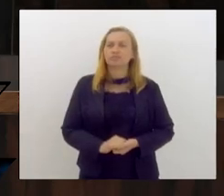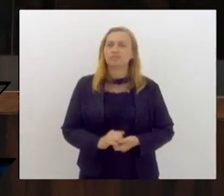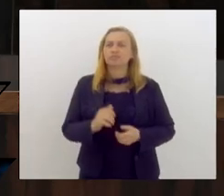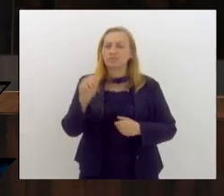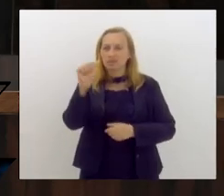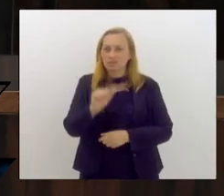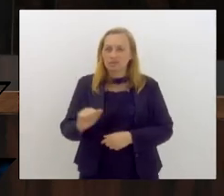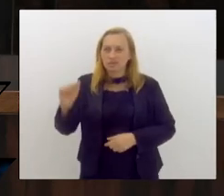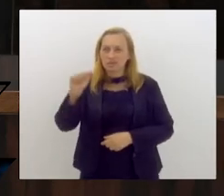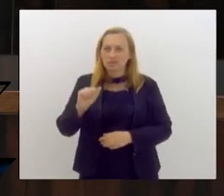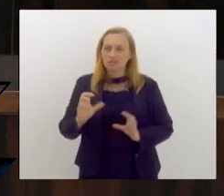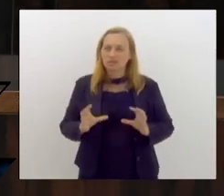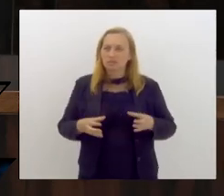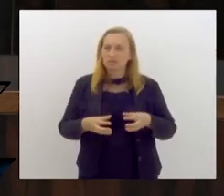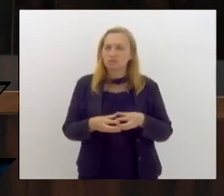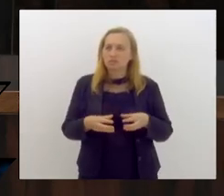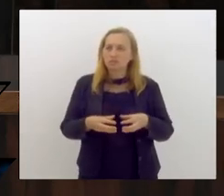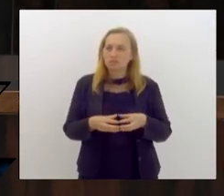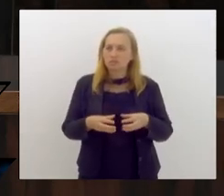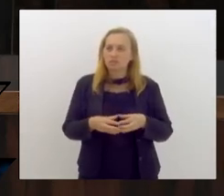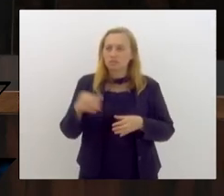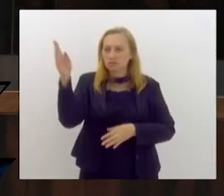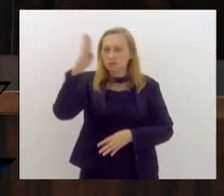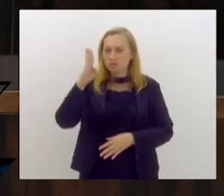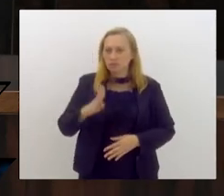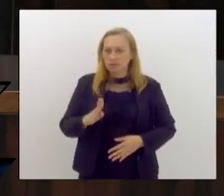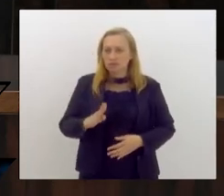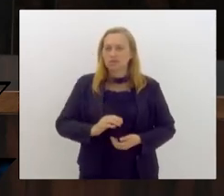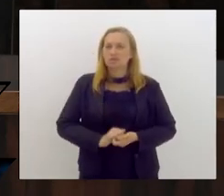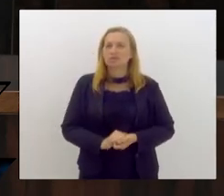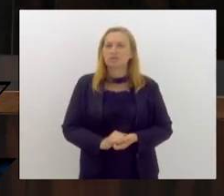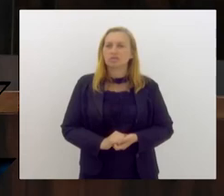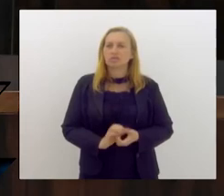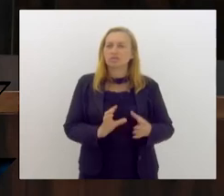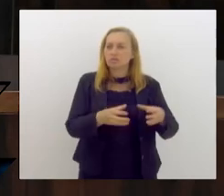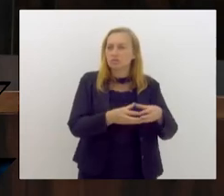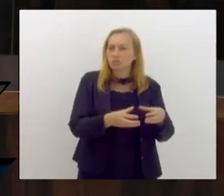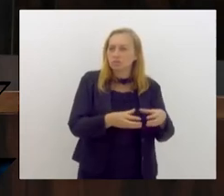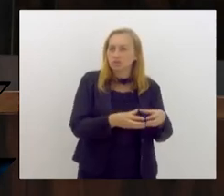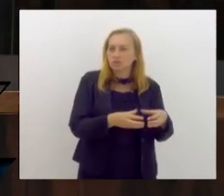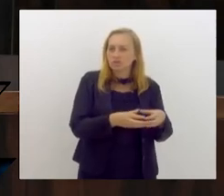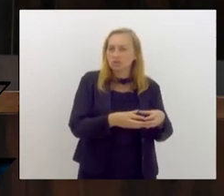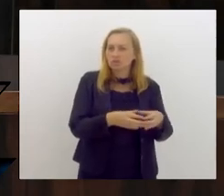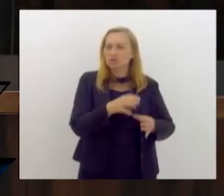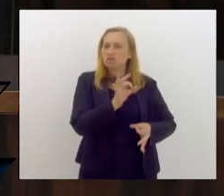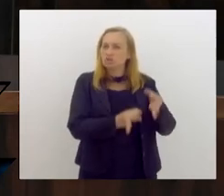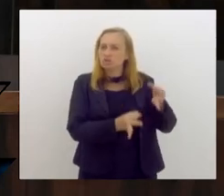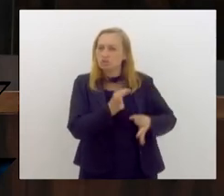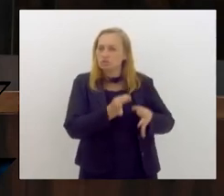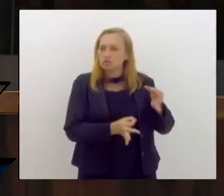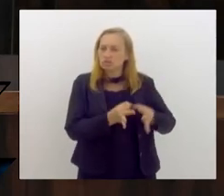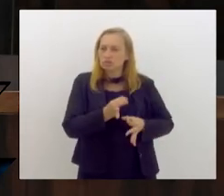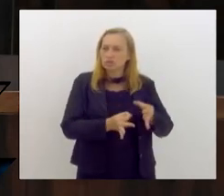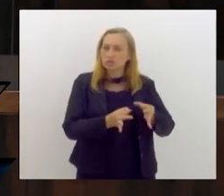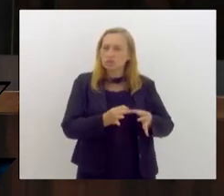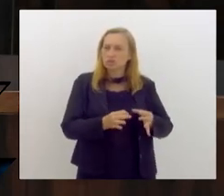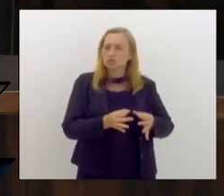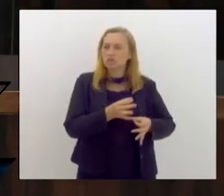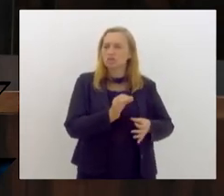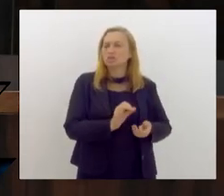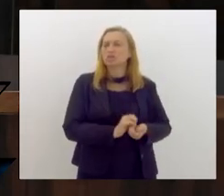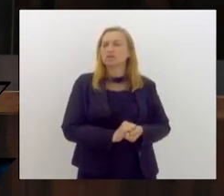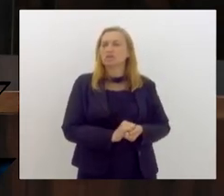Associação Cooperativa para o Brasil. Parecer das comissões de Constituição e Justiça pela